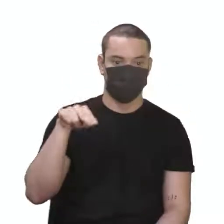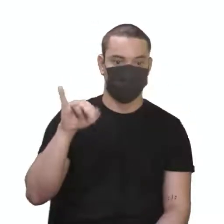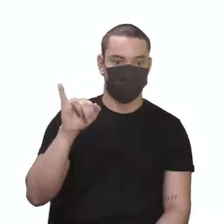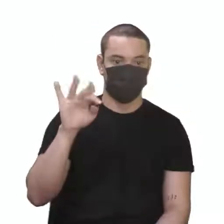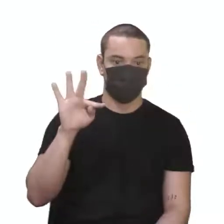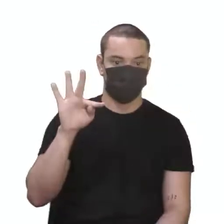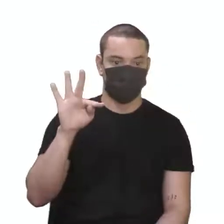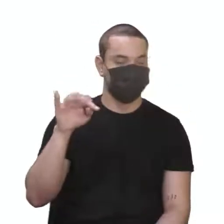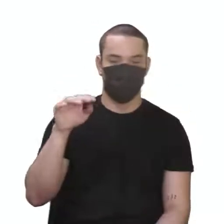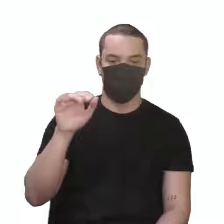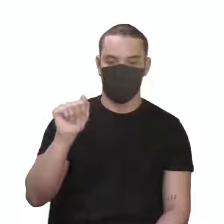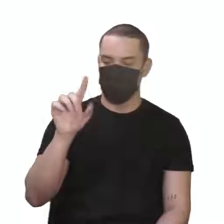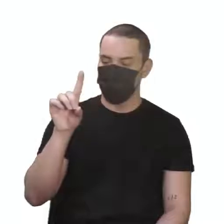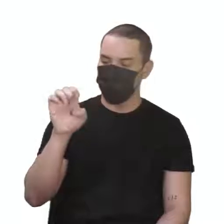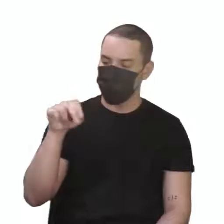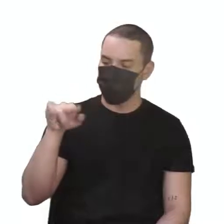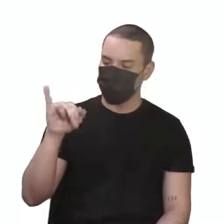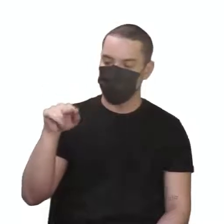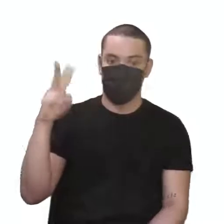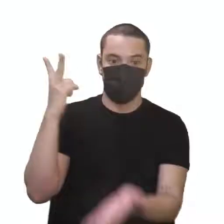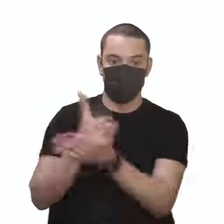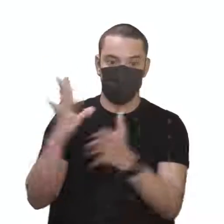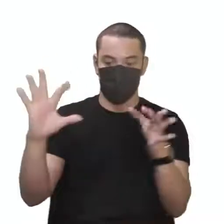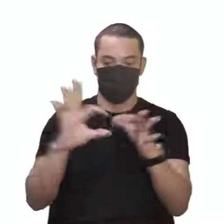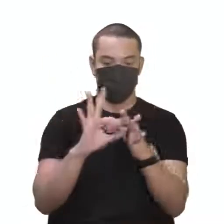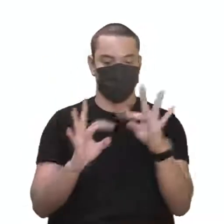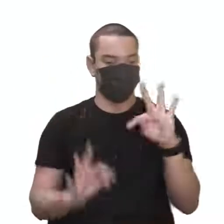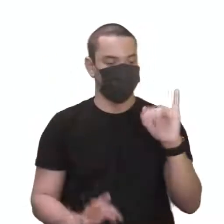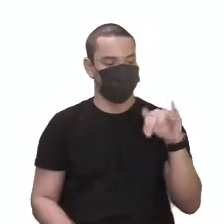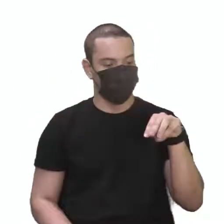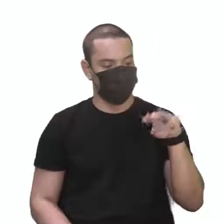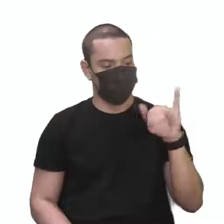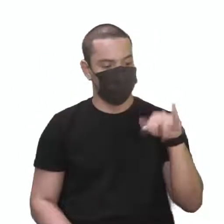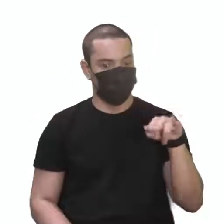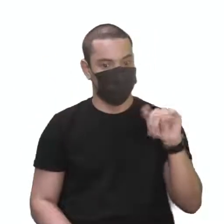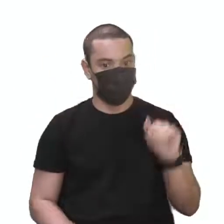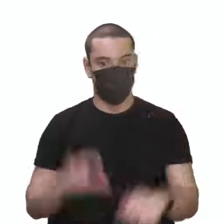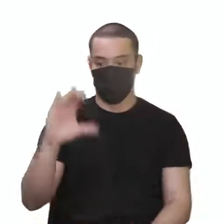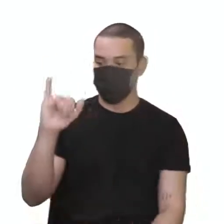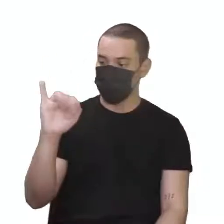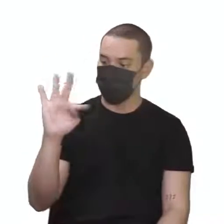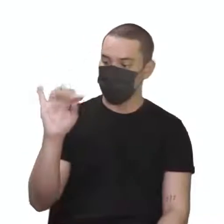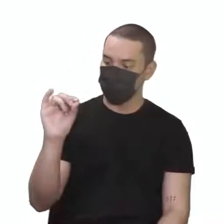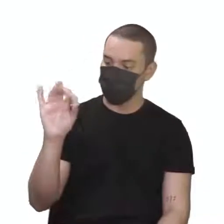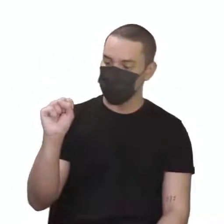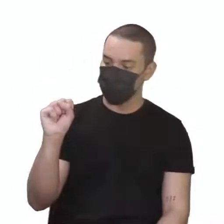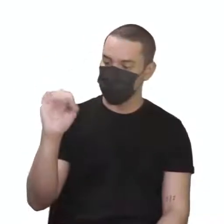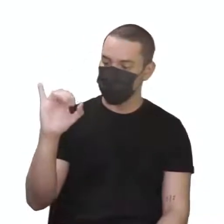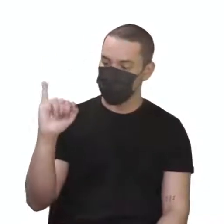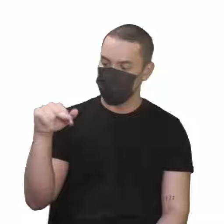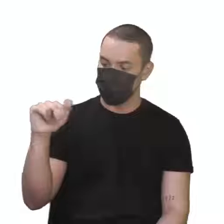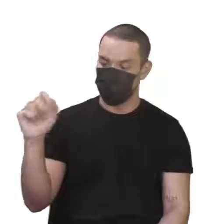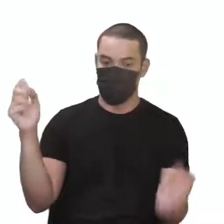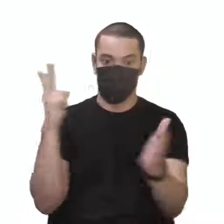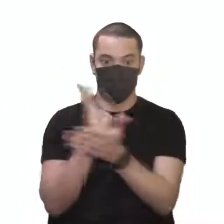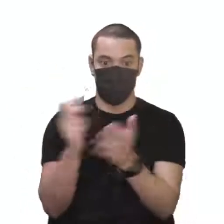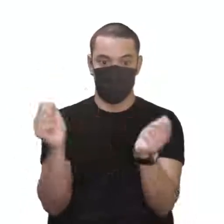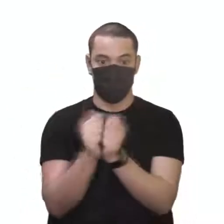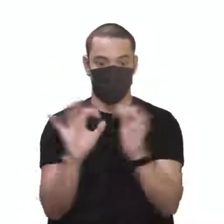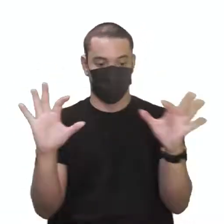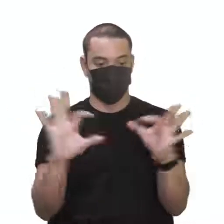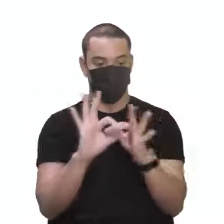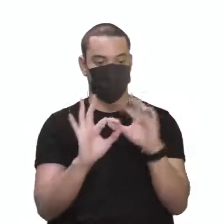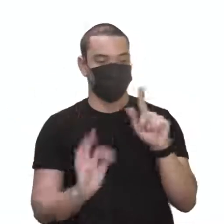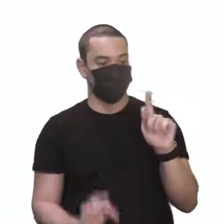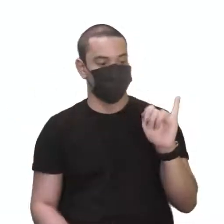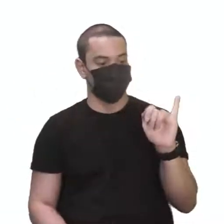vai se ligar à timina. A citosina sempre vai se ligar à guanina, que oferece informações